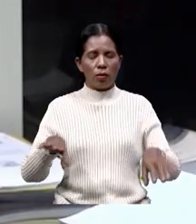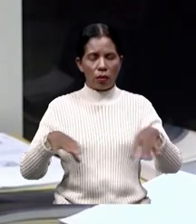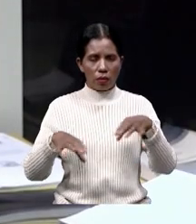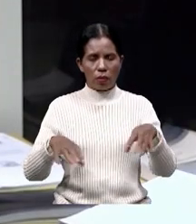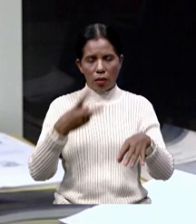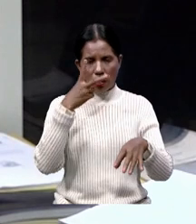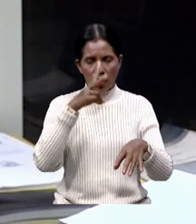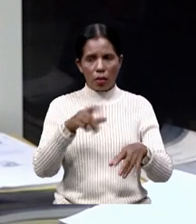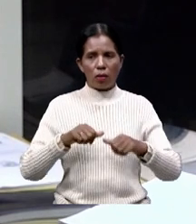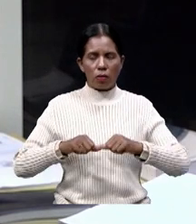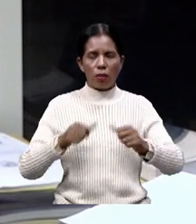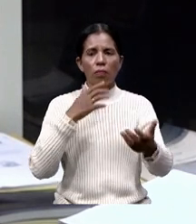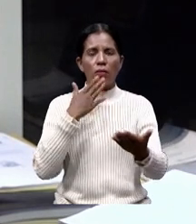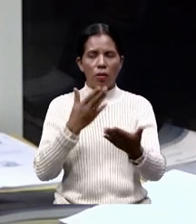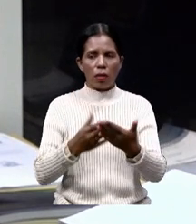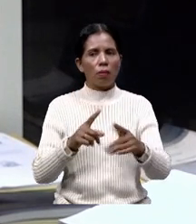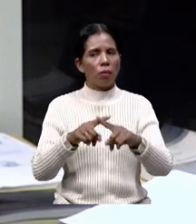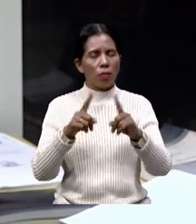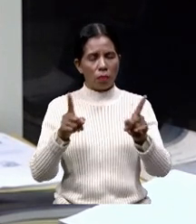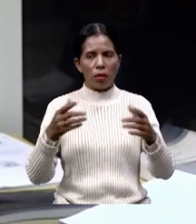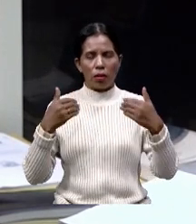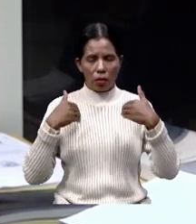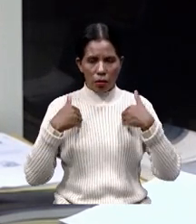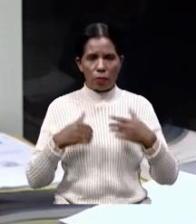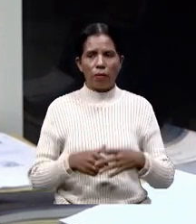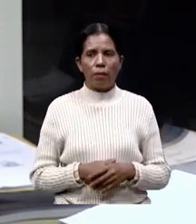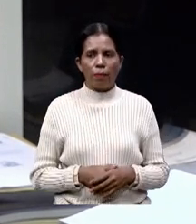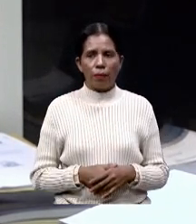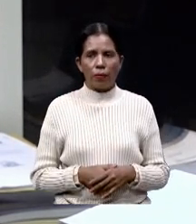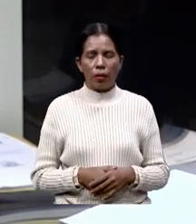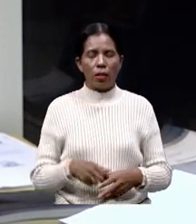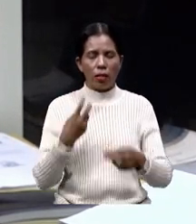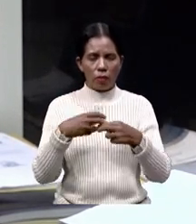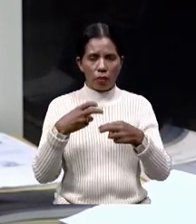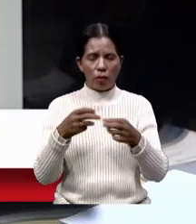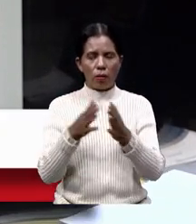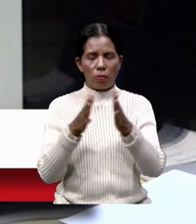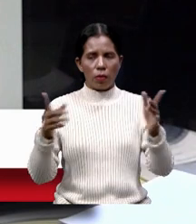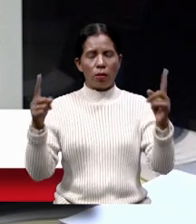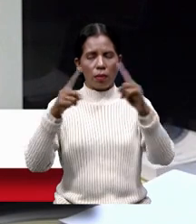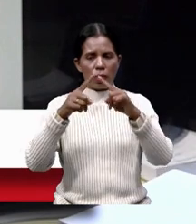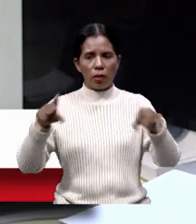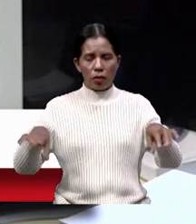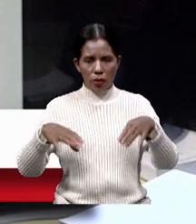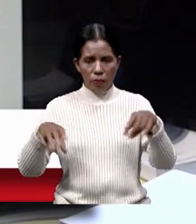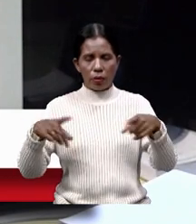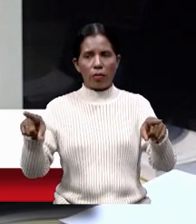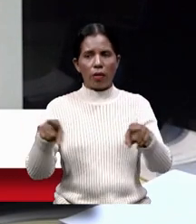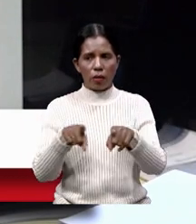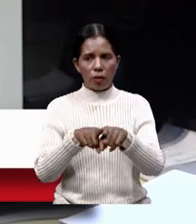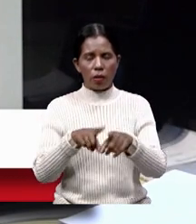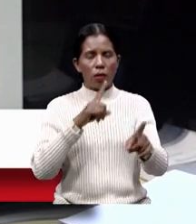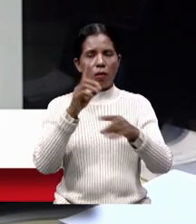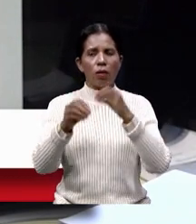ne la odiak mai ve ihamos impacto ba servisu hanesan kulia